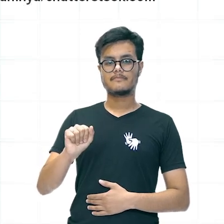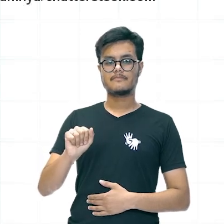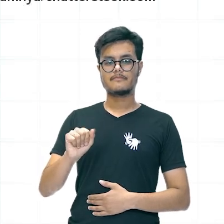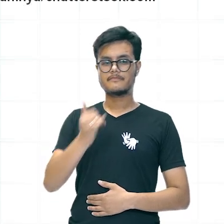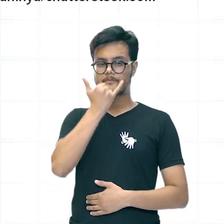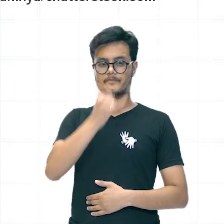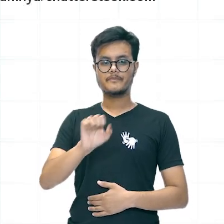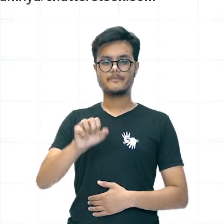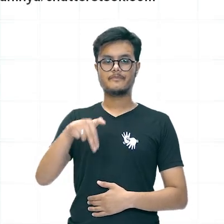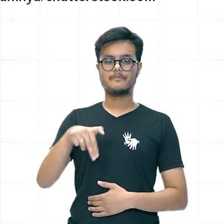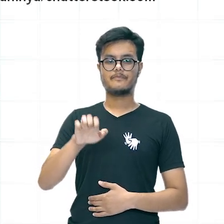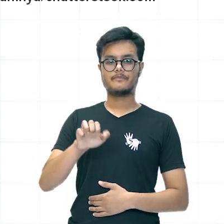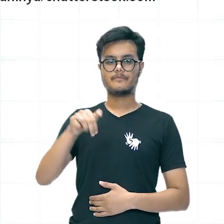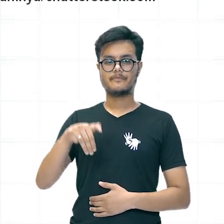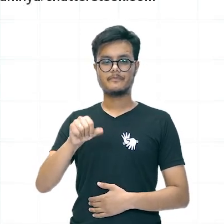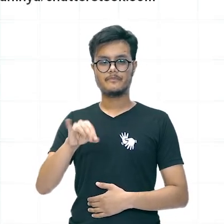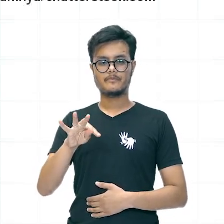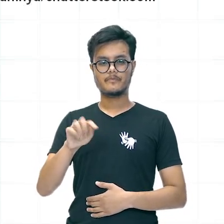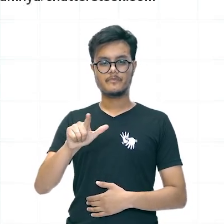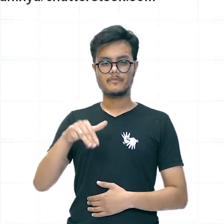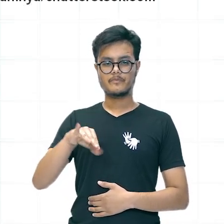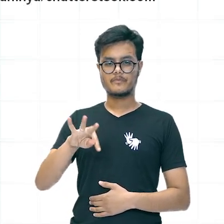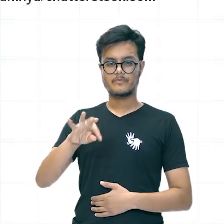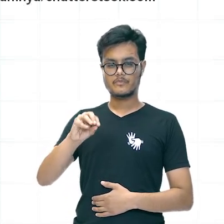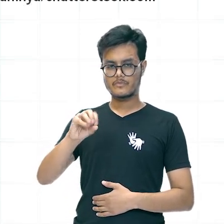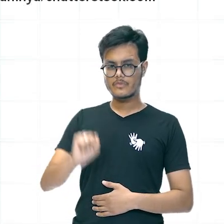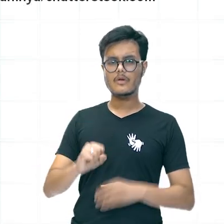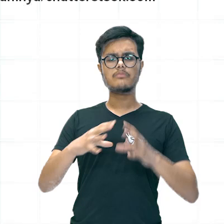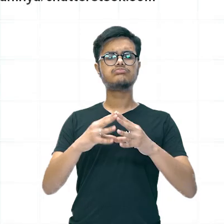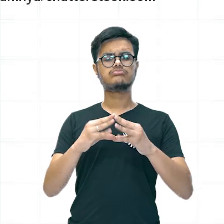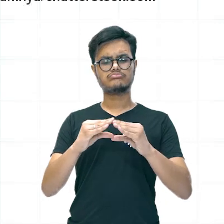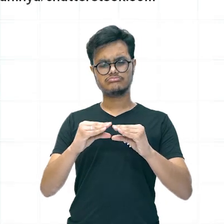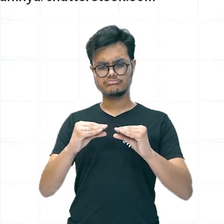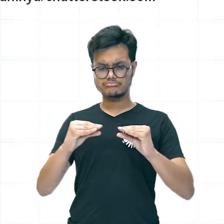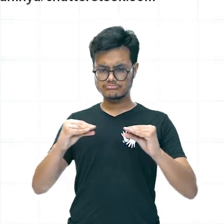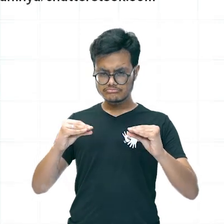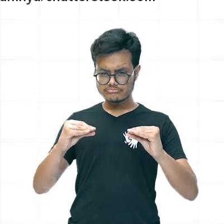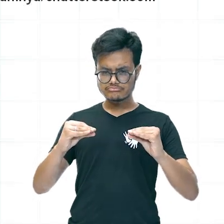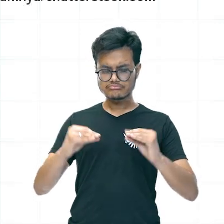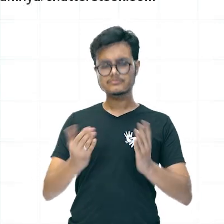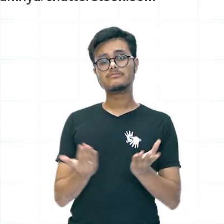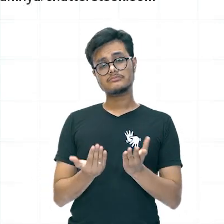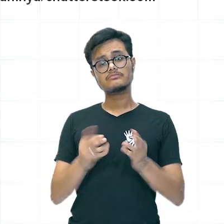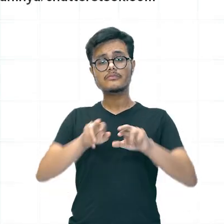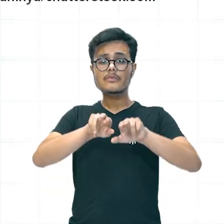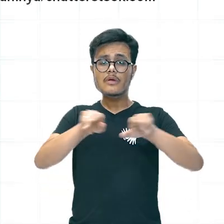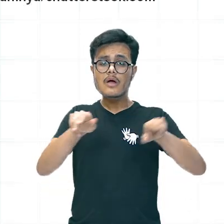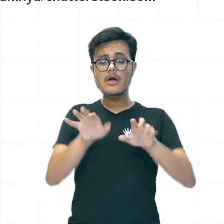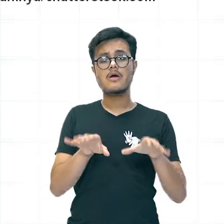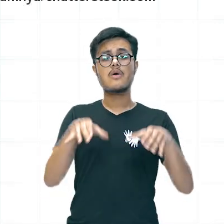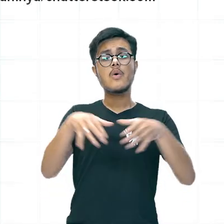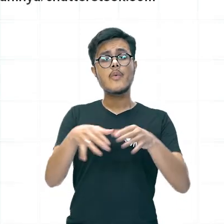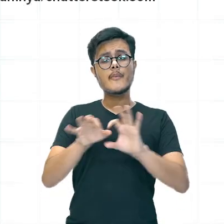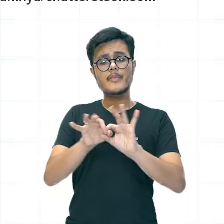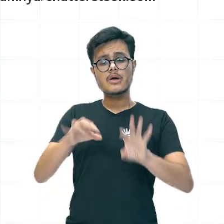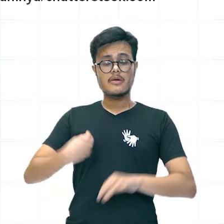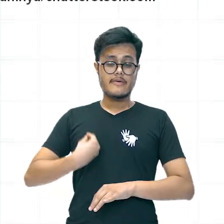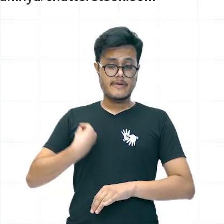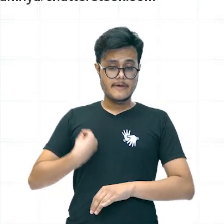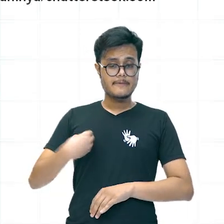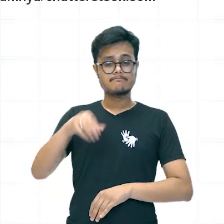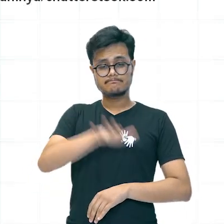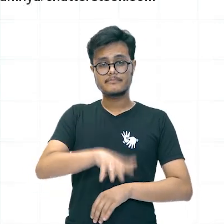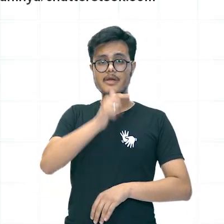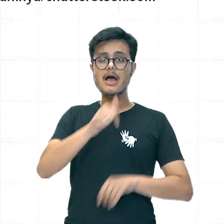As características gerais deles são animais de corpo cilíndrico, afilado nas extremidades. Muitas espécies são de vida livre e ocupam